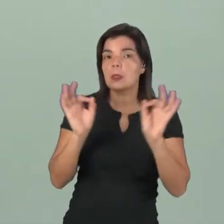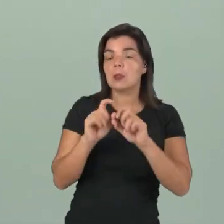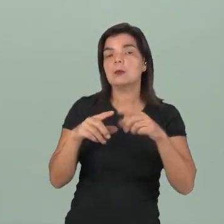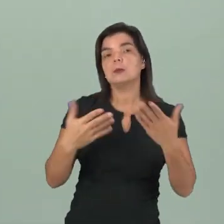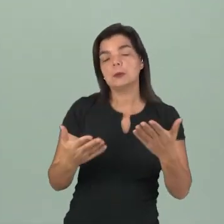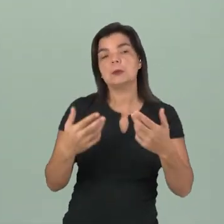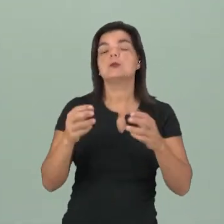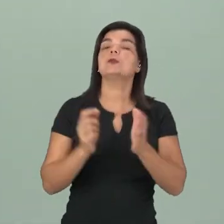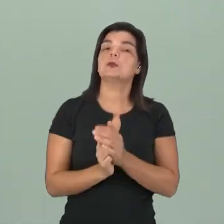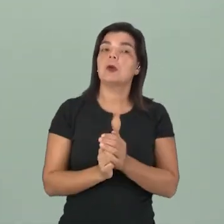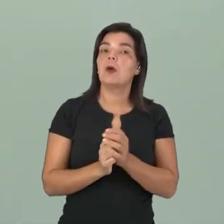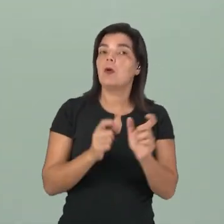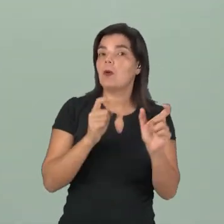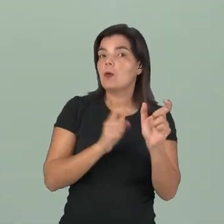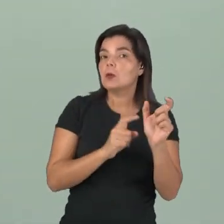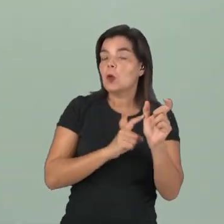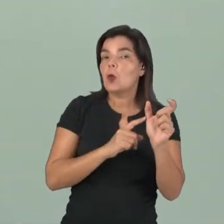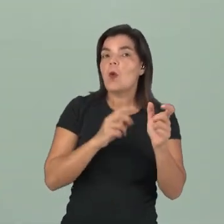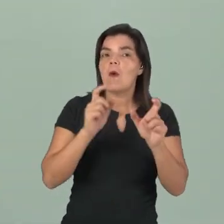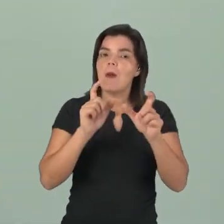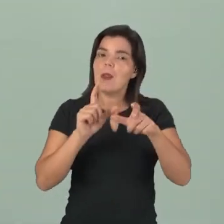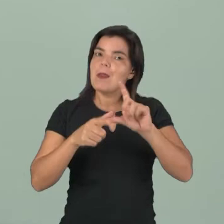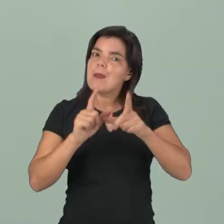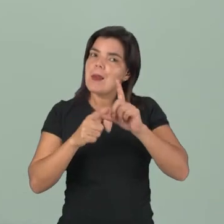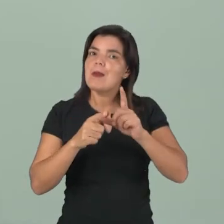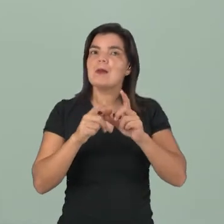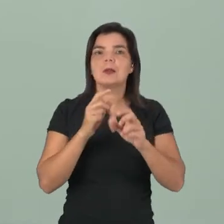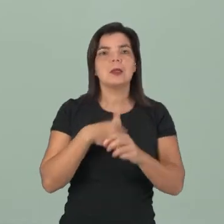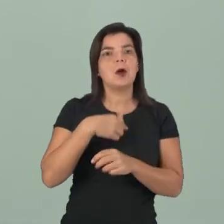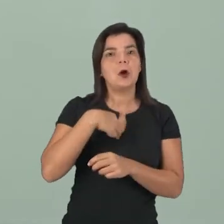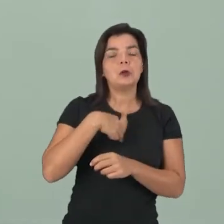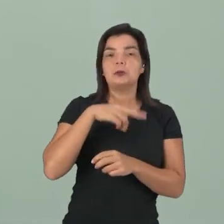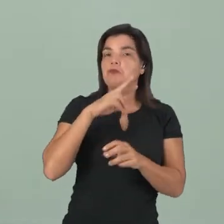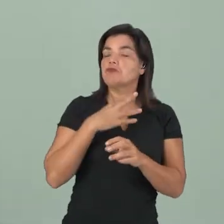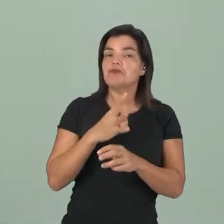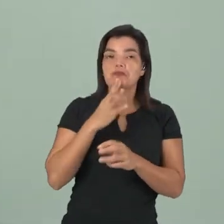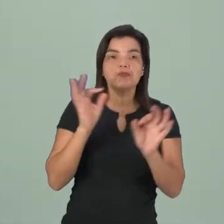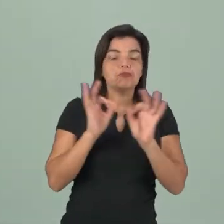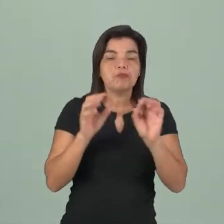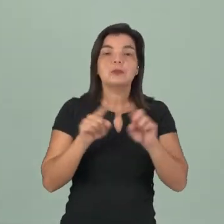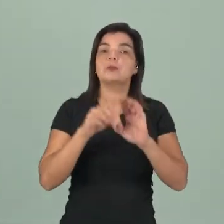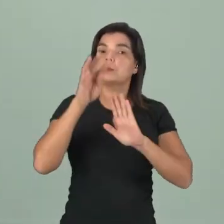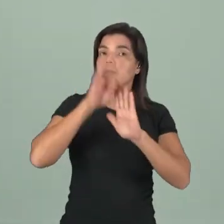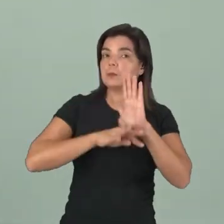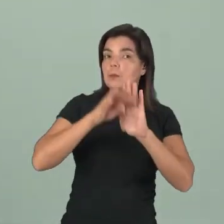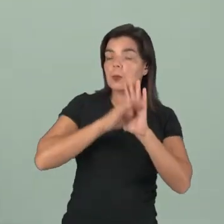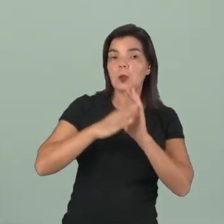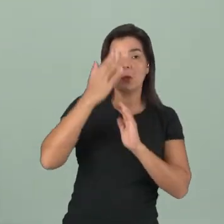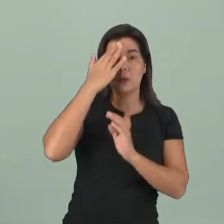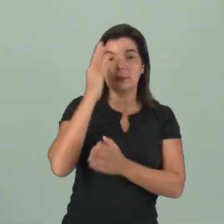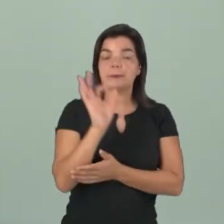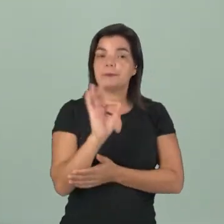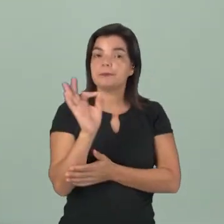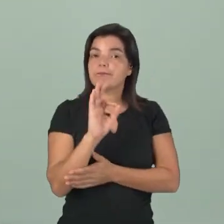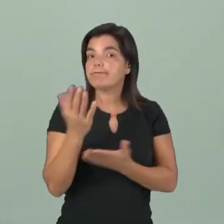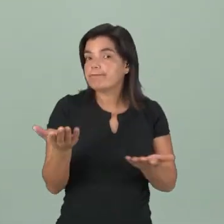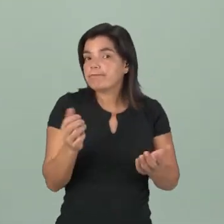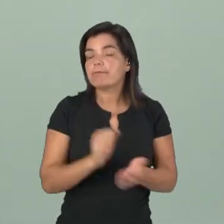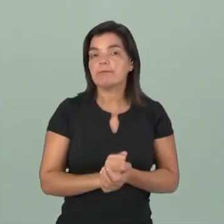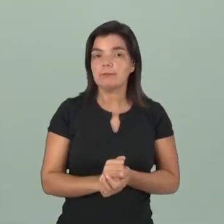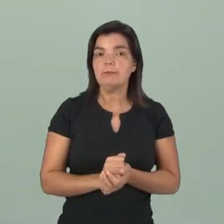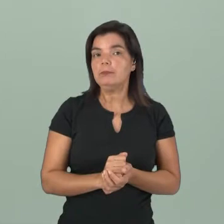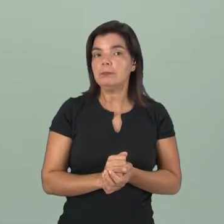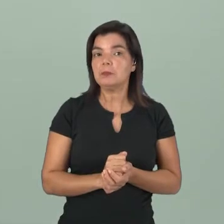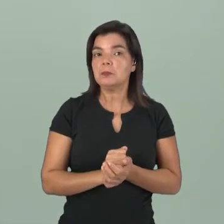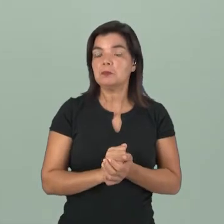Então ali são códigos desconhecidos, né? Então ali para mim aquele texto não passa nada. Se eu pego um texto aqui que eu não entendo nada, para mim aquele texto não